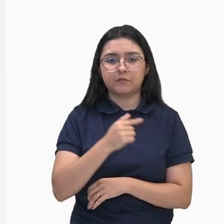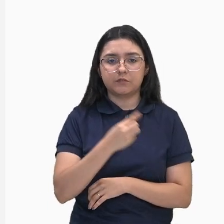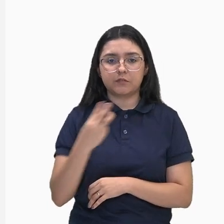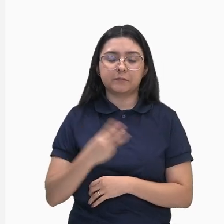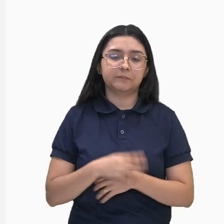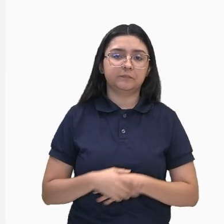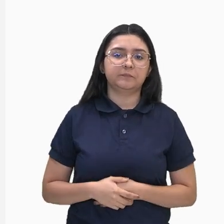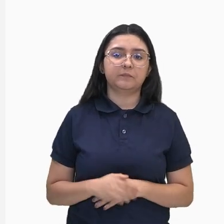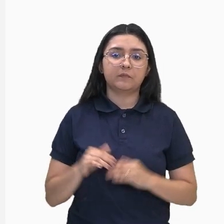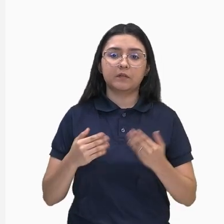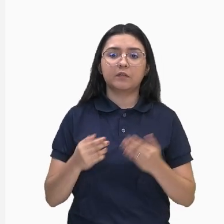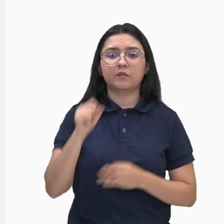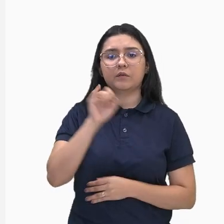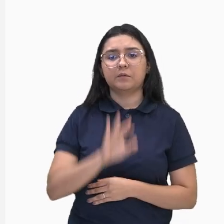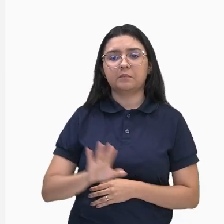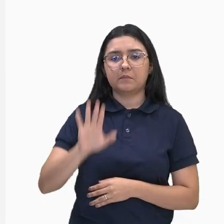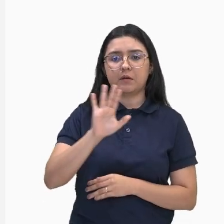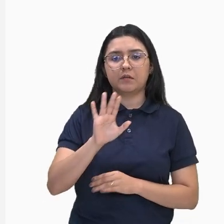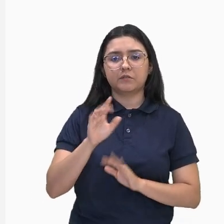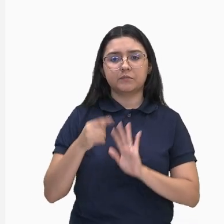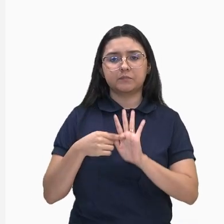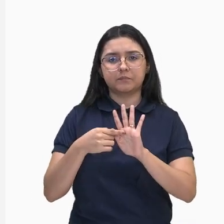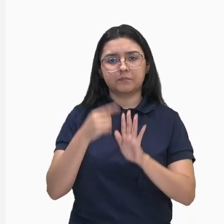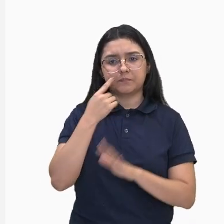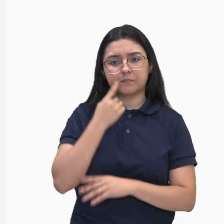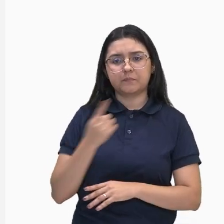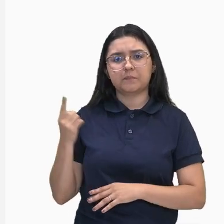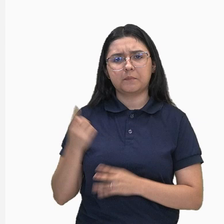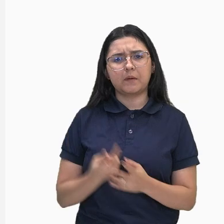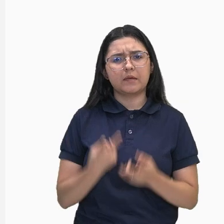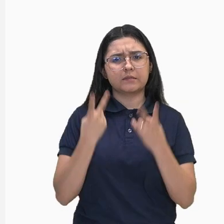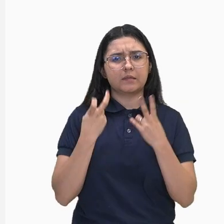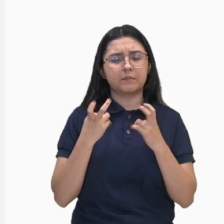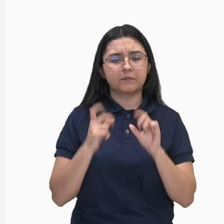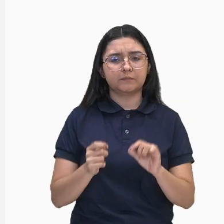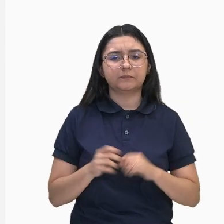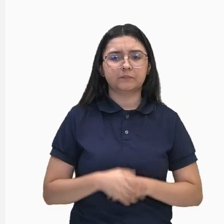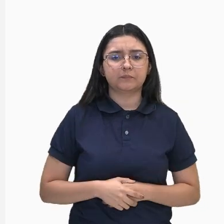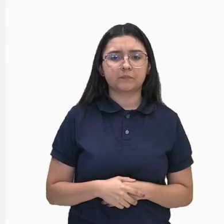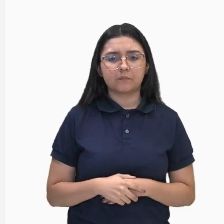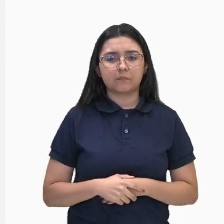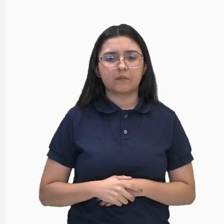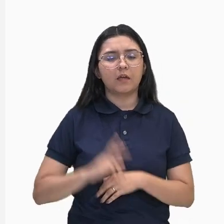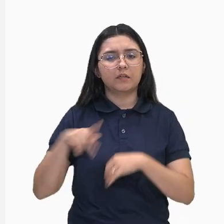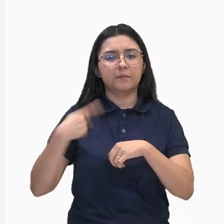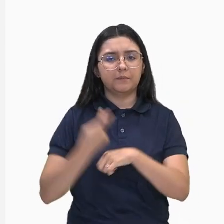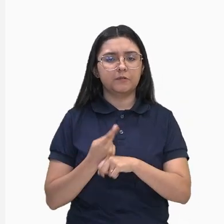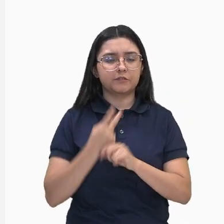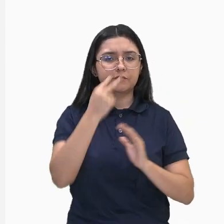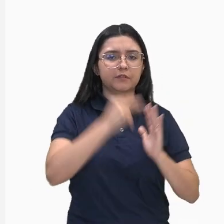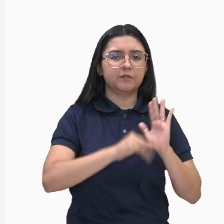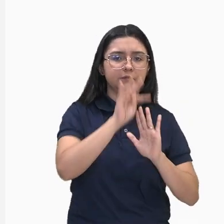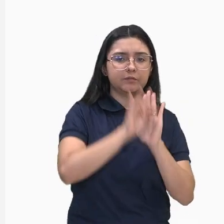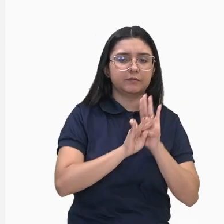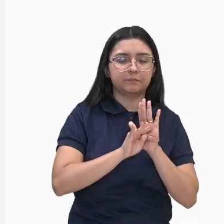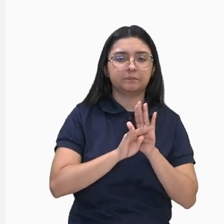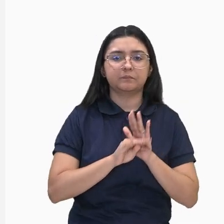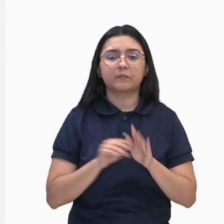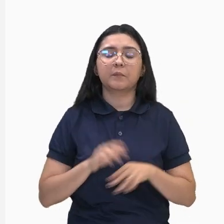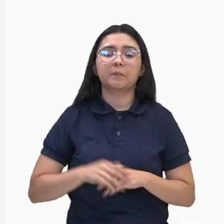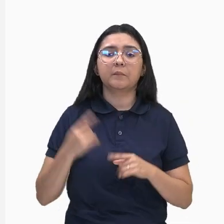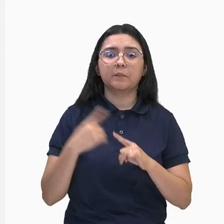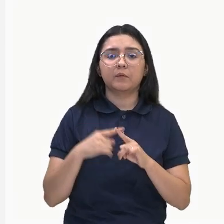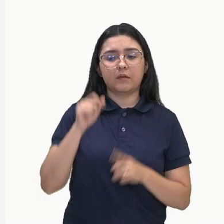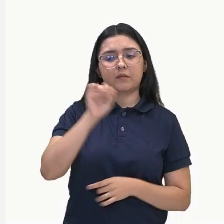Então, nessa imagem aí, a gente vai dar uma analisada nessa imagem para a gente poder passar para o texto em si. Que as imagens nos